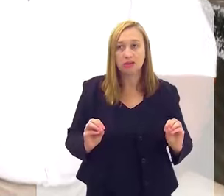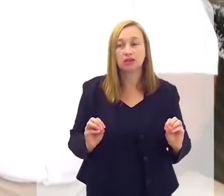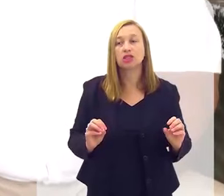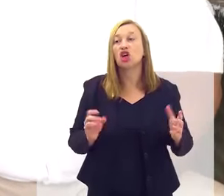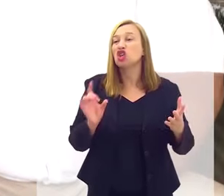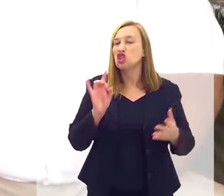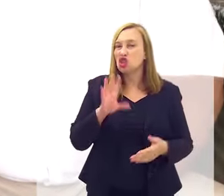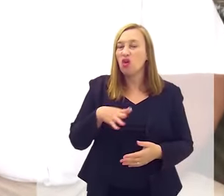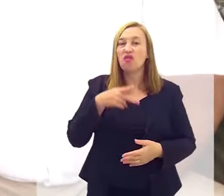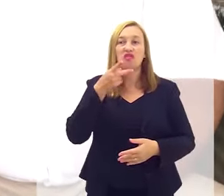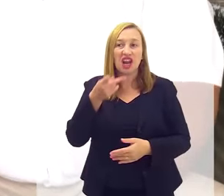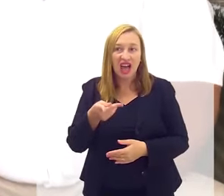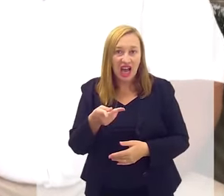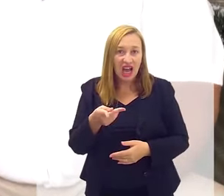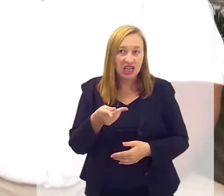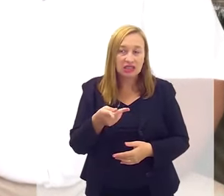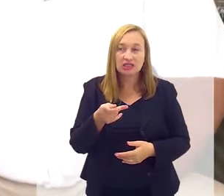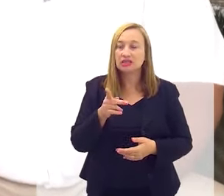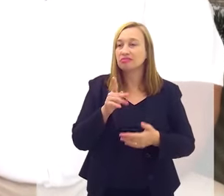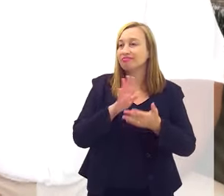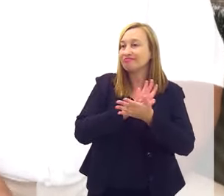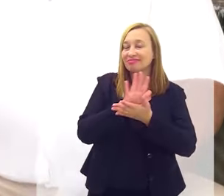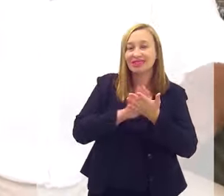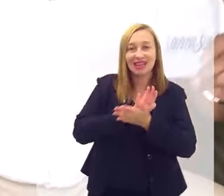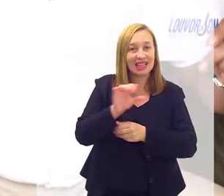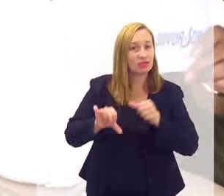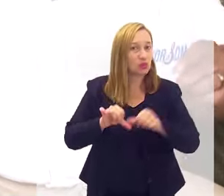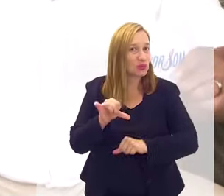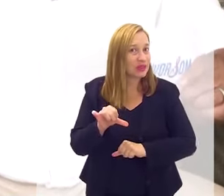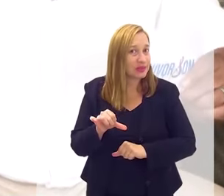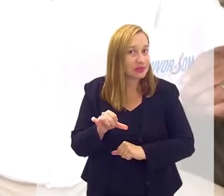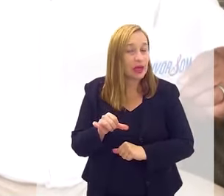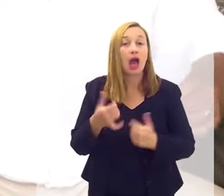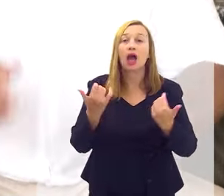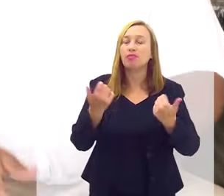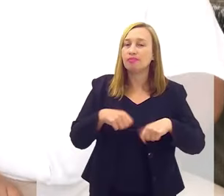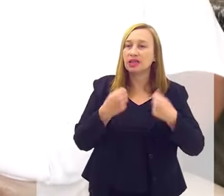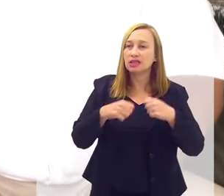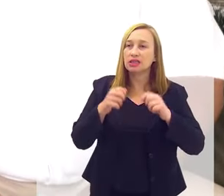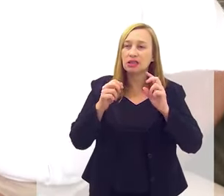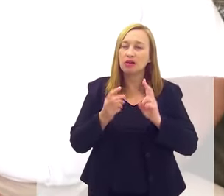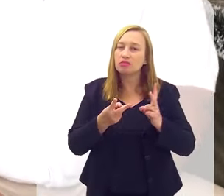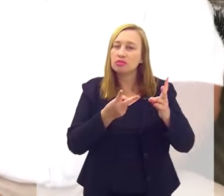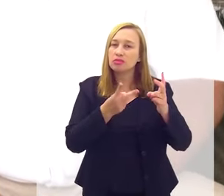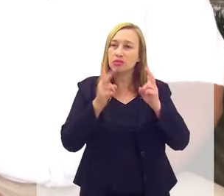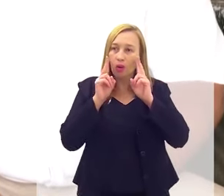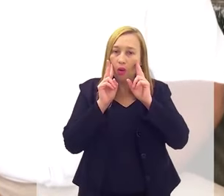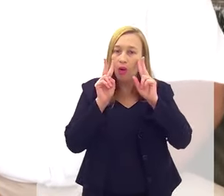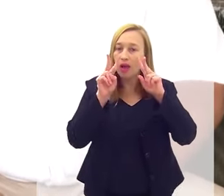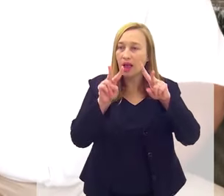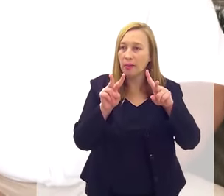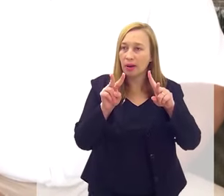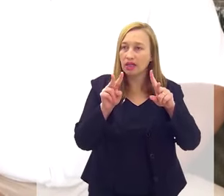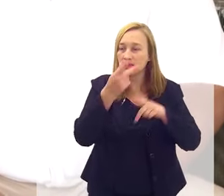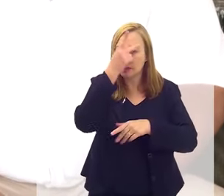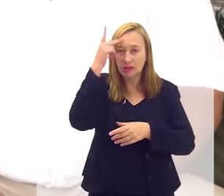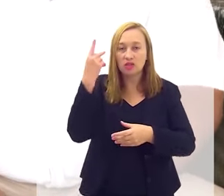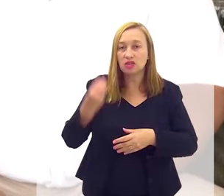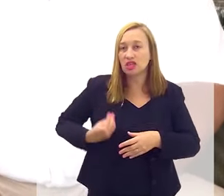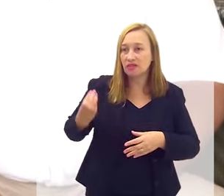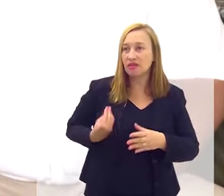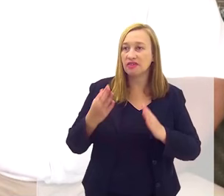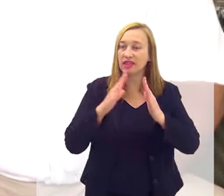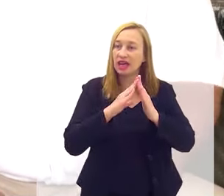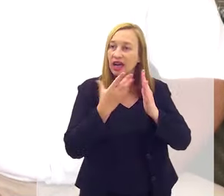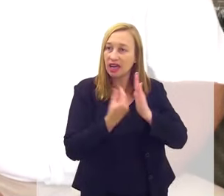dizer não muda nada isso aí né só falando não muda nada nós precisamos olhar